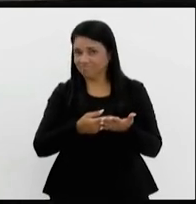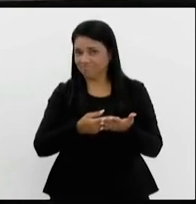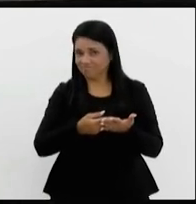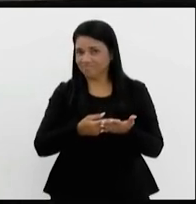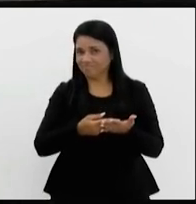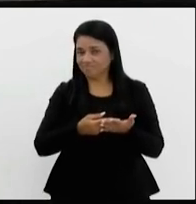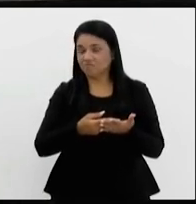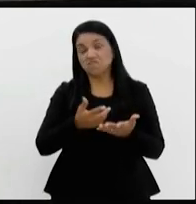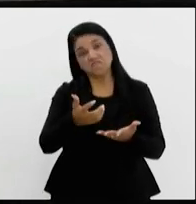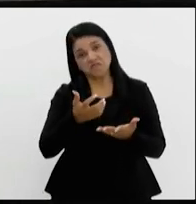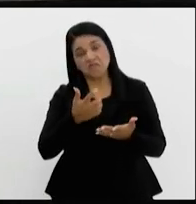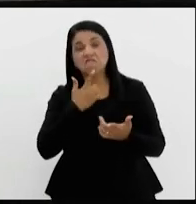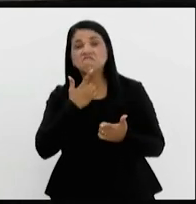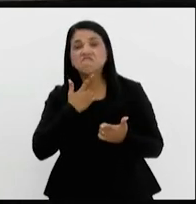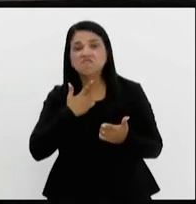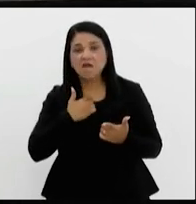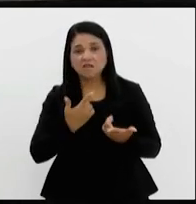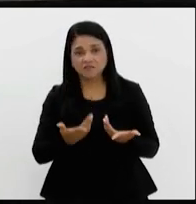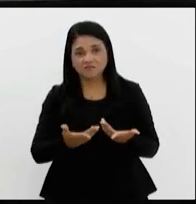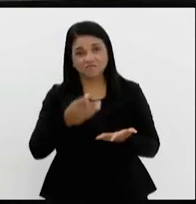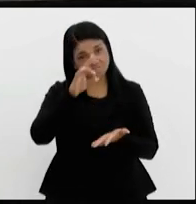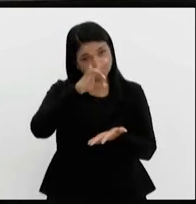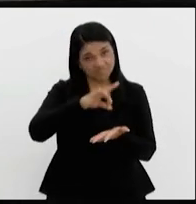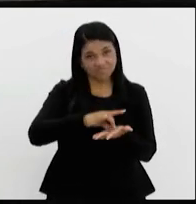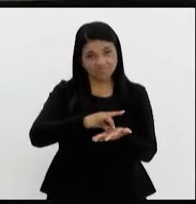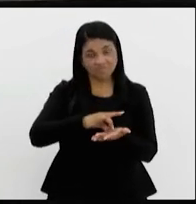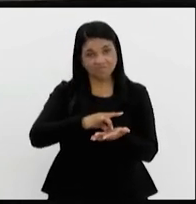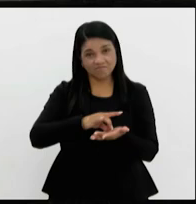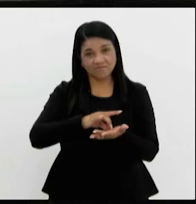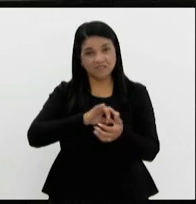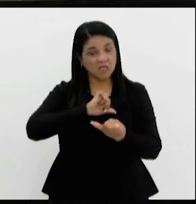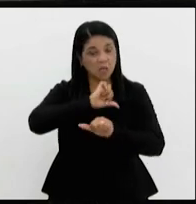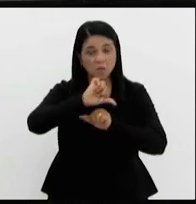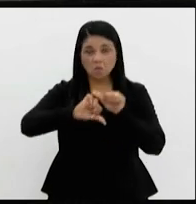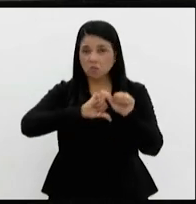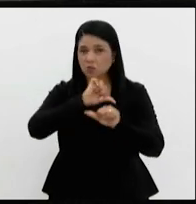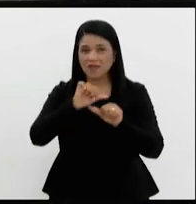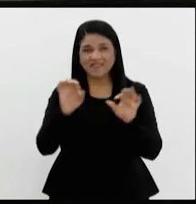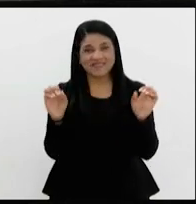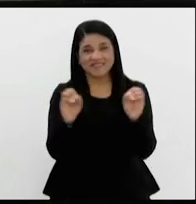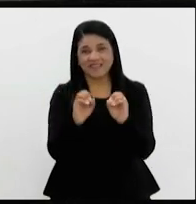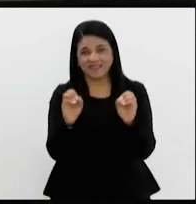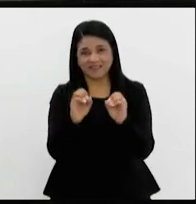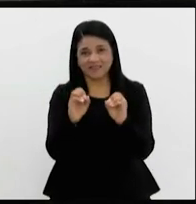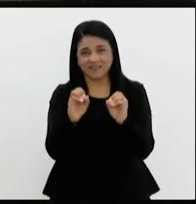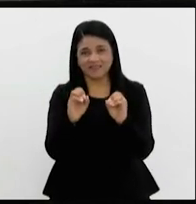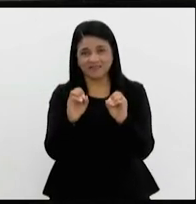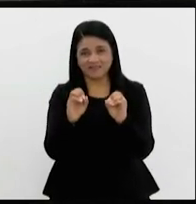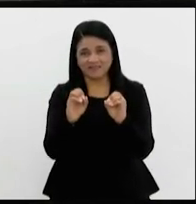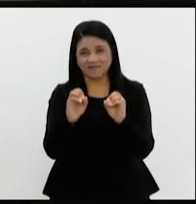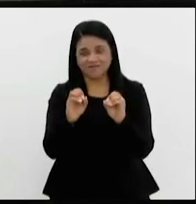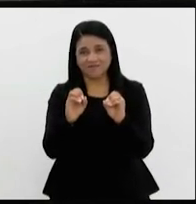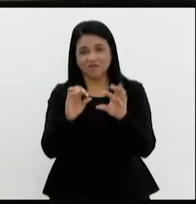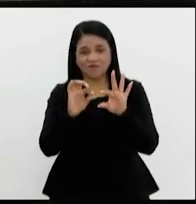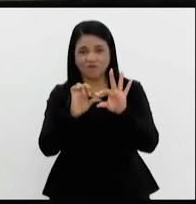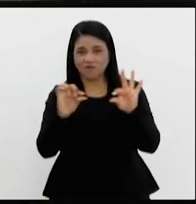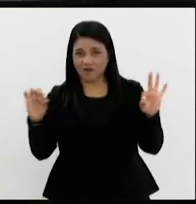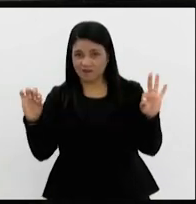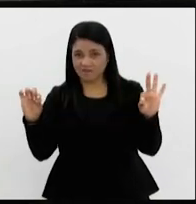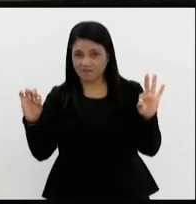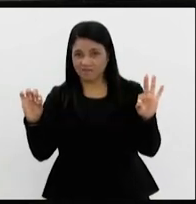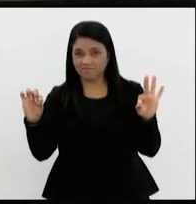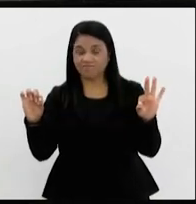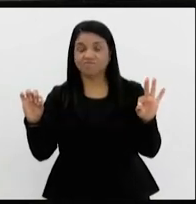ela diga. Que verdade, né? Sem mudar um tio, pode-se com os mais sólidos